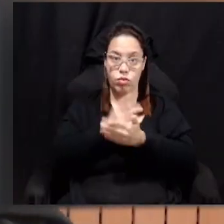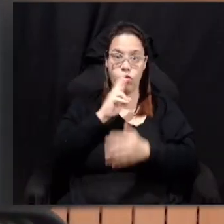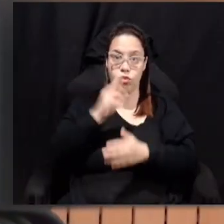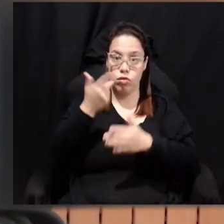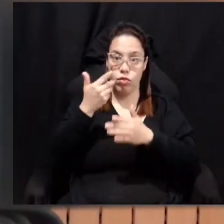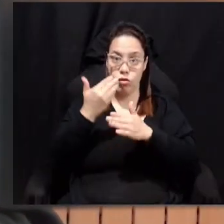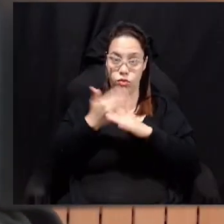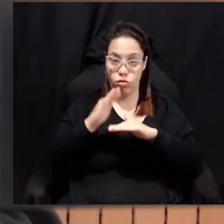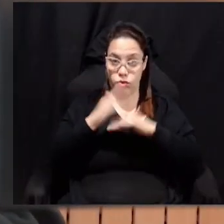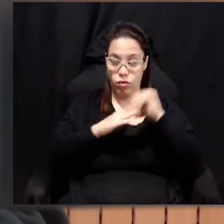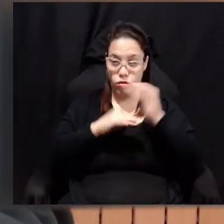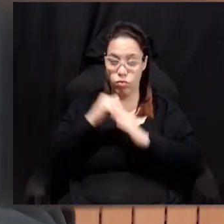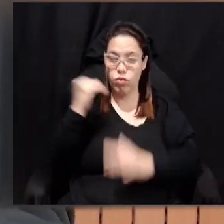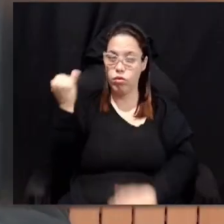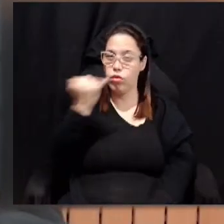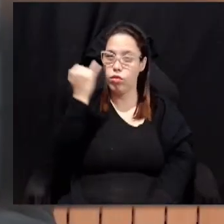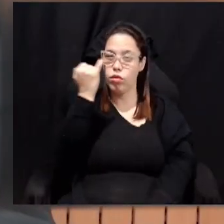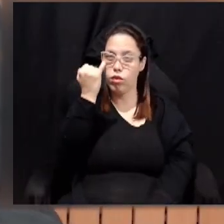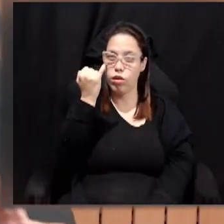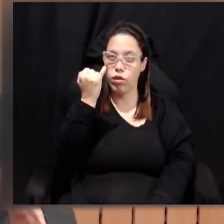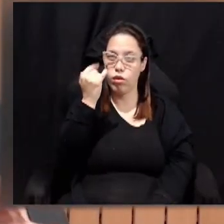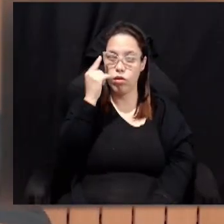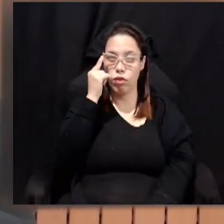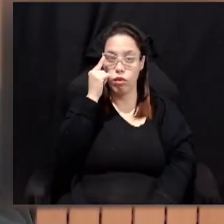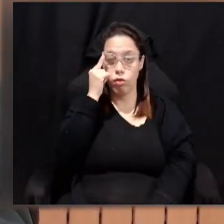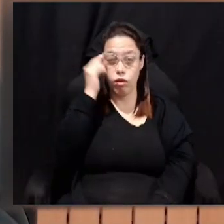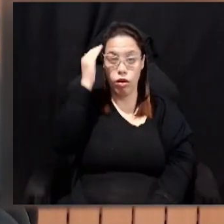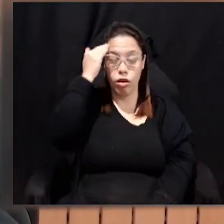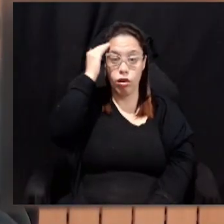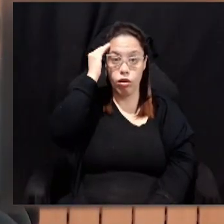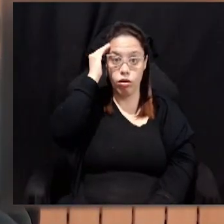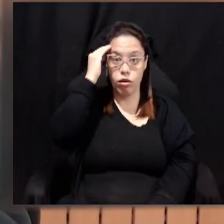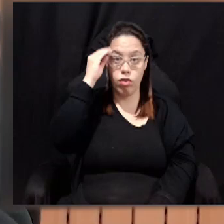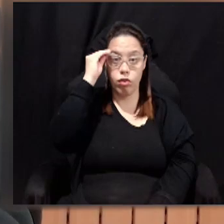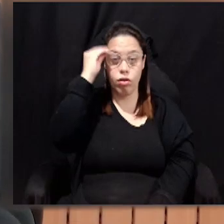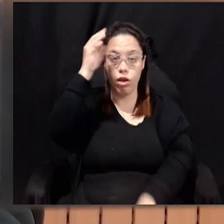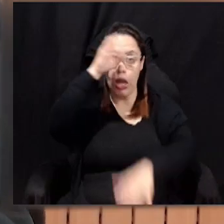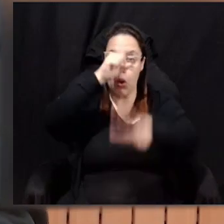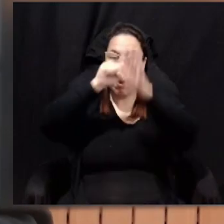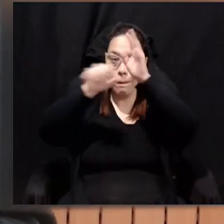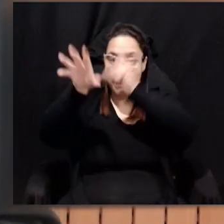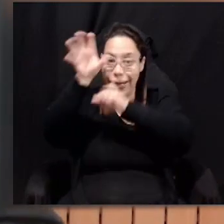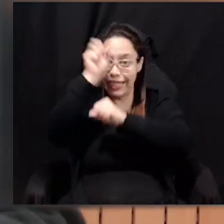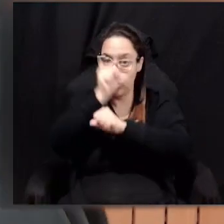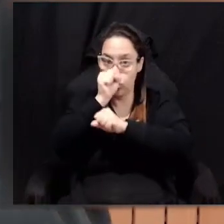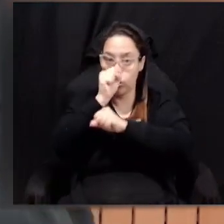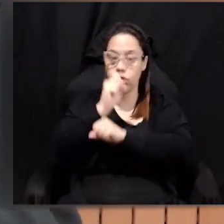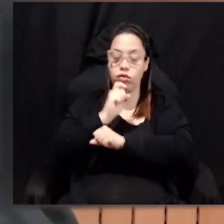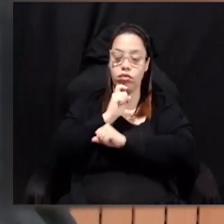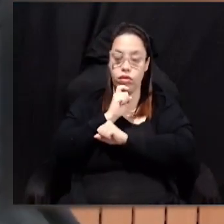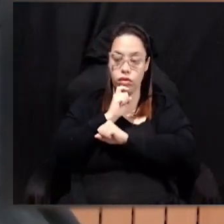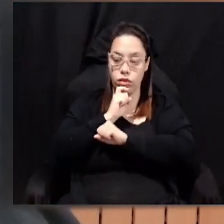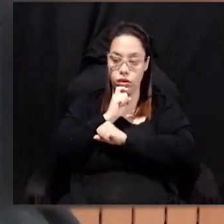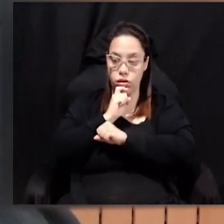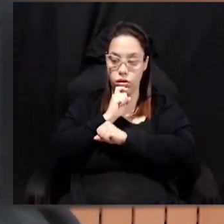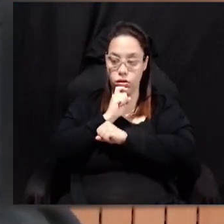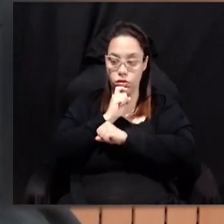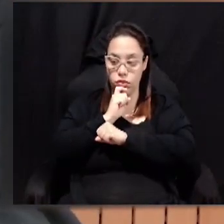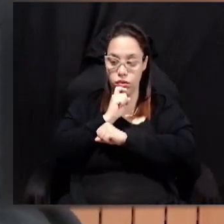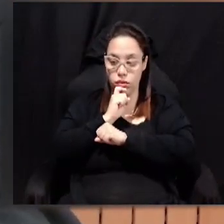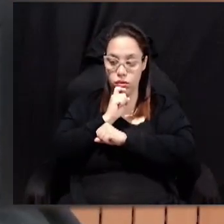muito importante a gente entender, e eu aprendi isso, que a gente tem que fazer tudo baseado